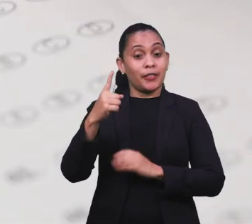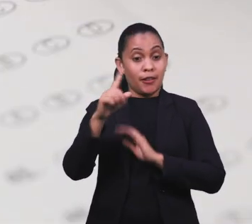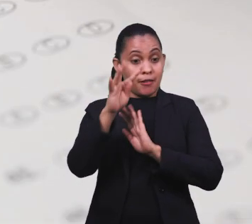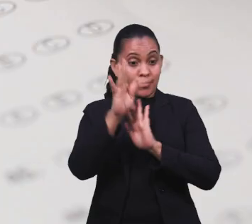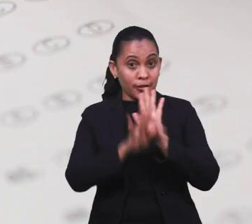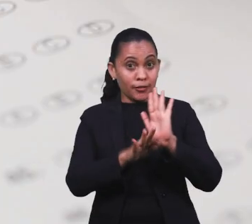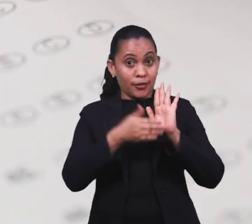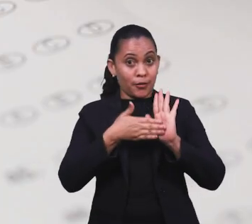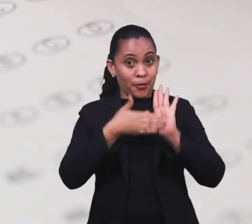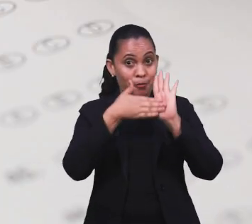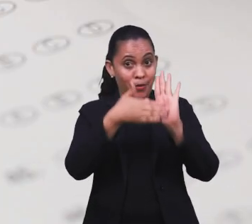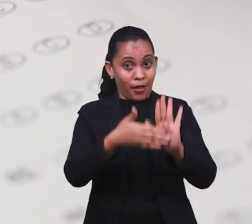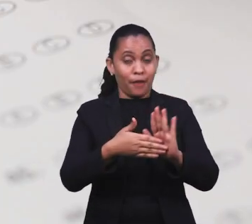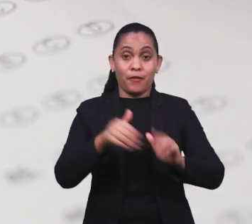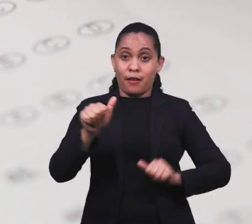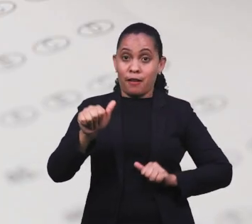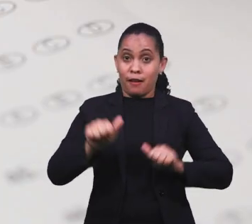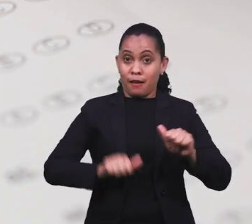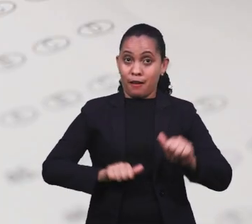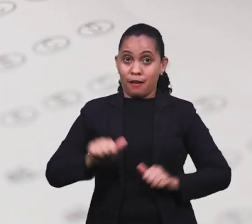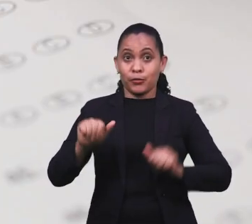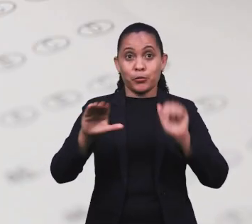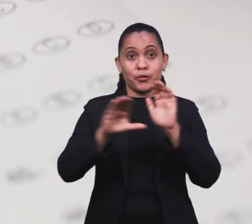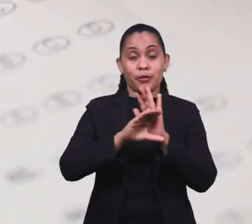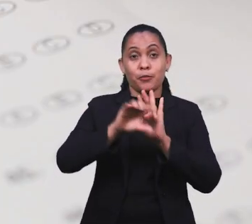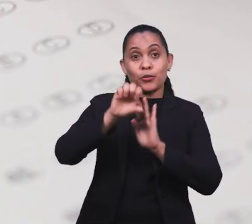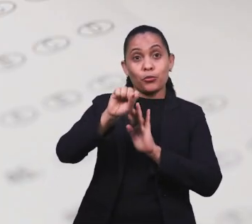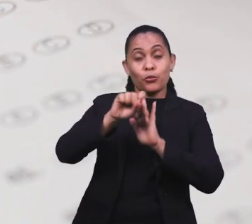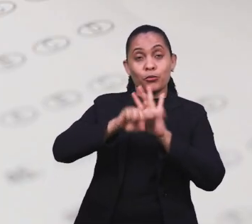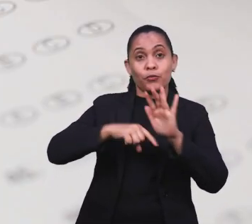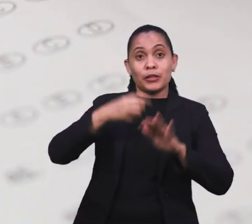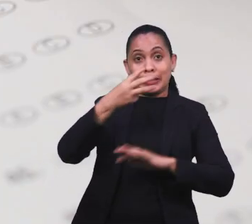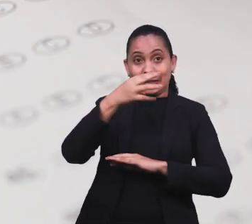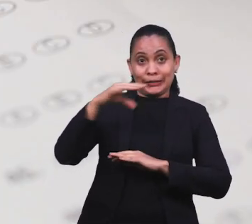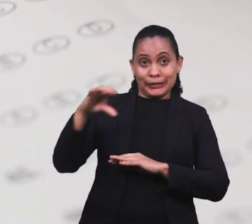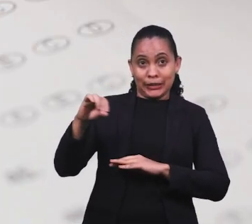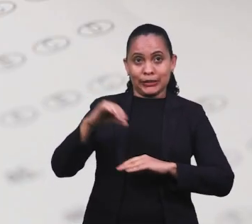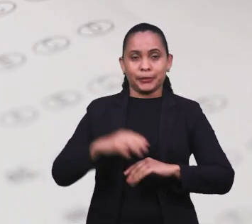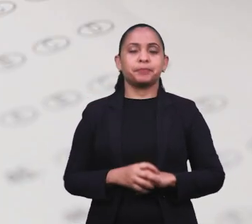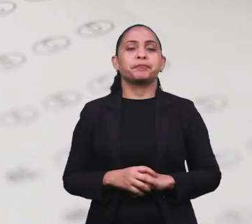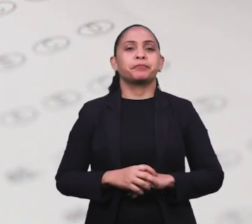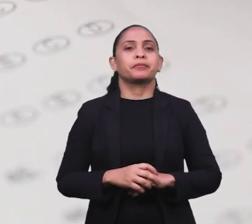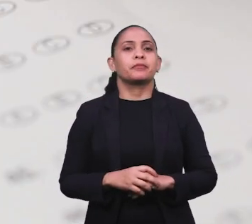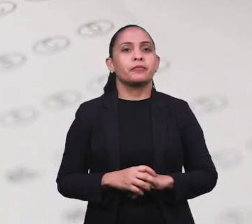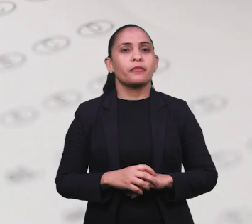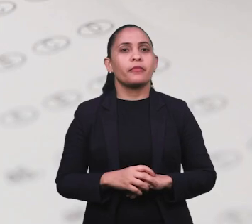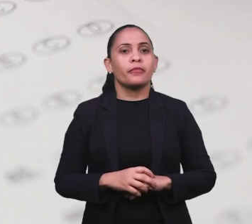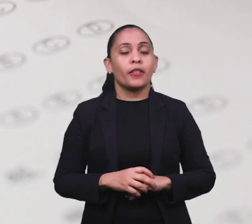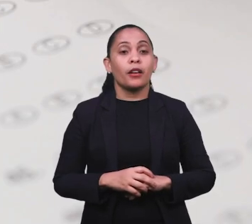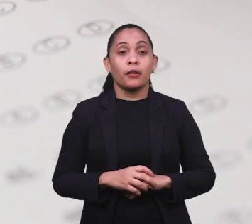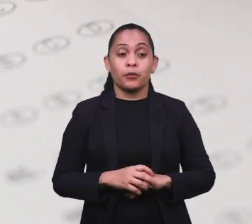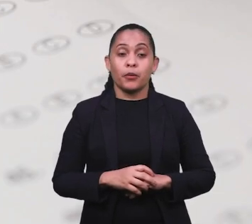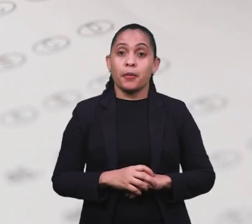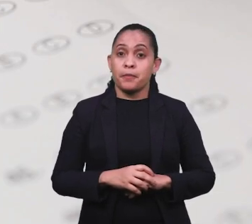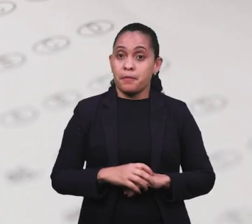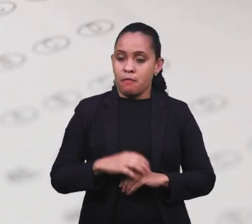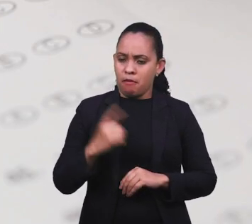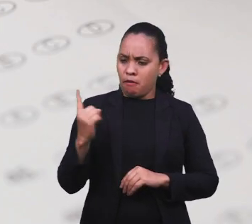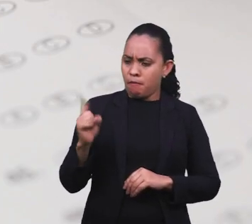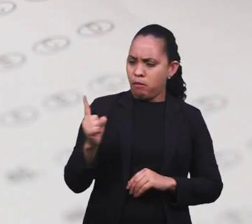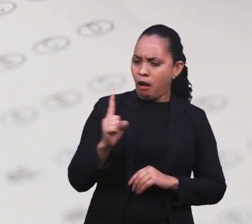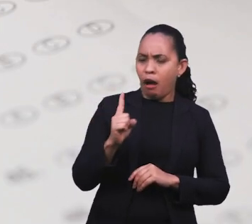Esse texto trazido da palavra que está no livro de Atos, capítulo 8, versículo 30, ó. E diz assim, ó.